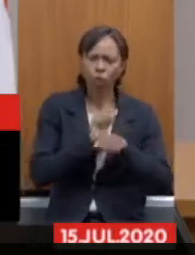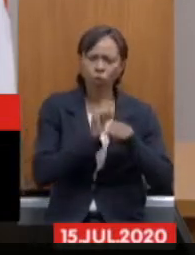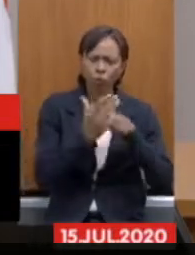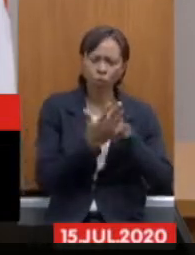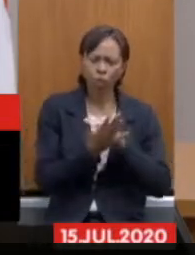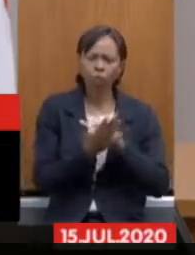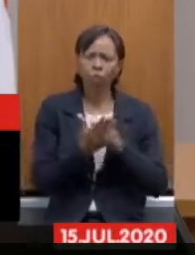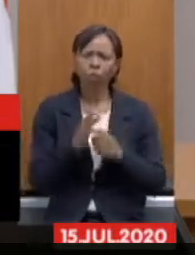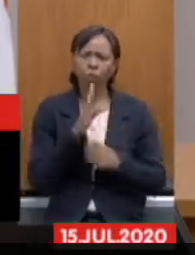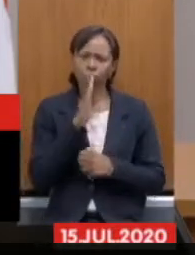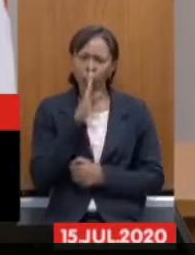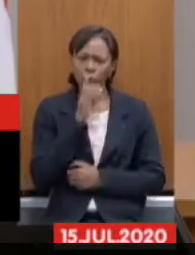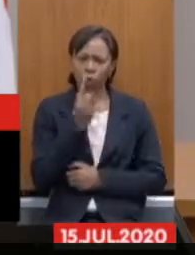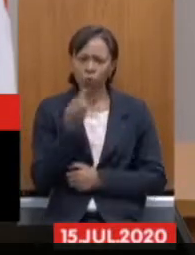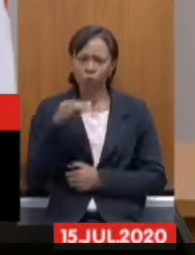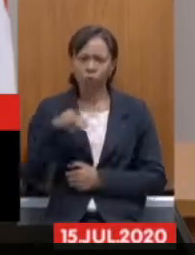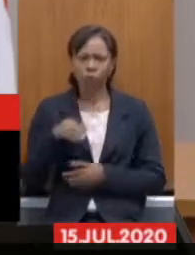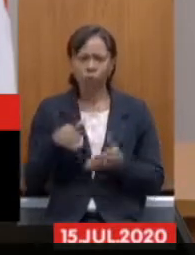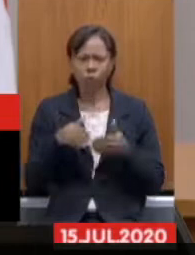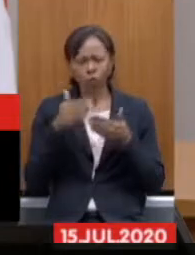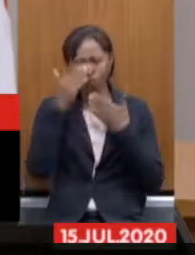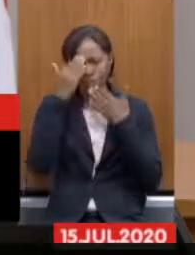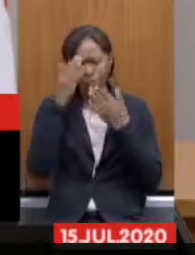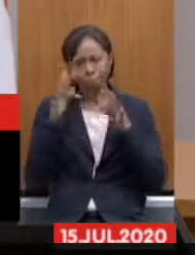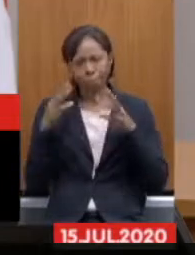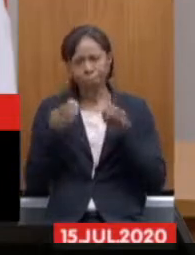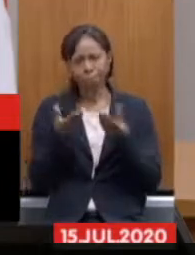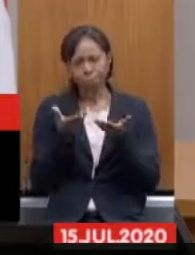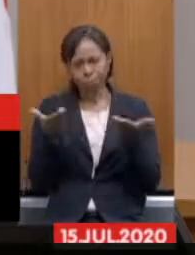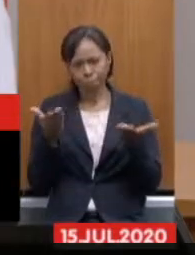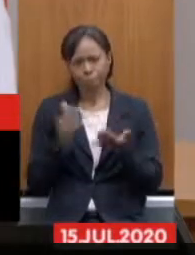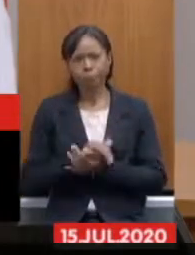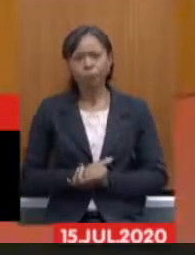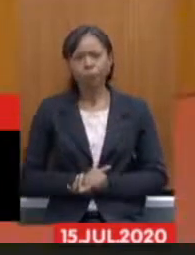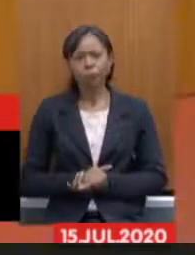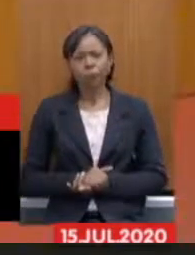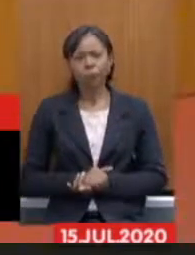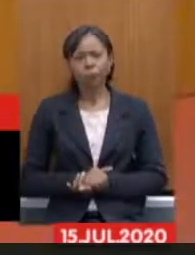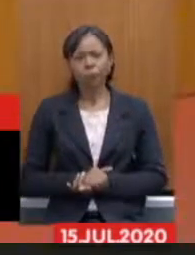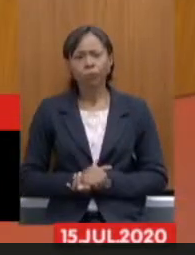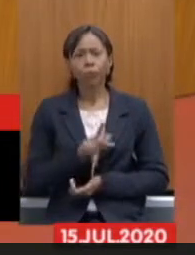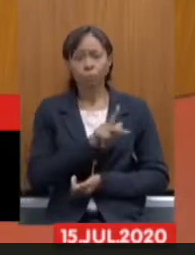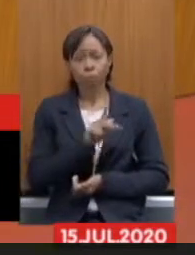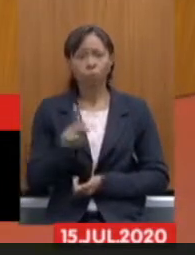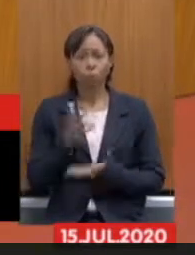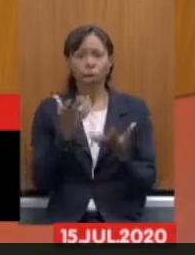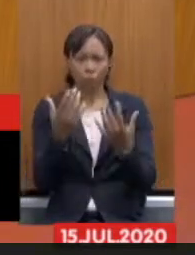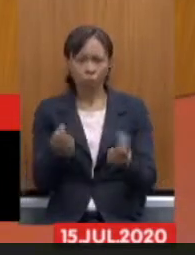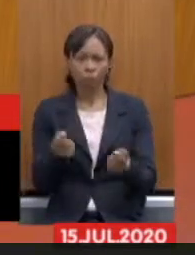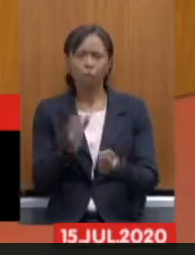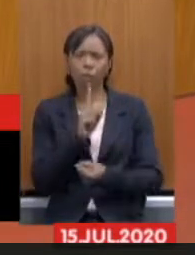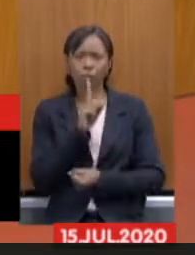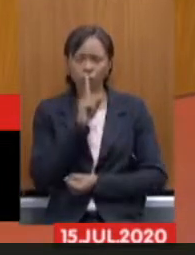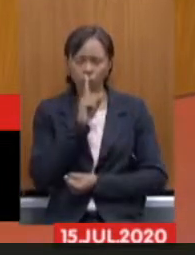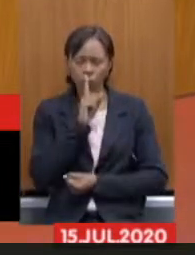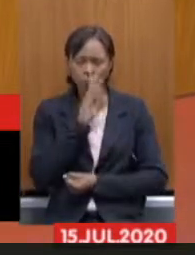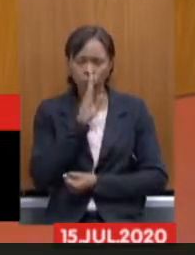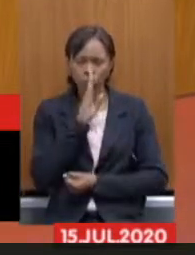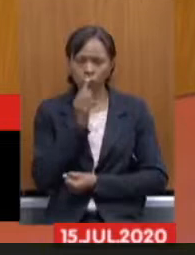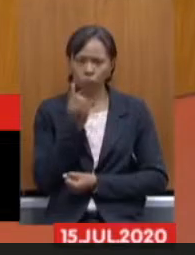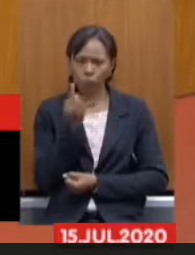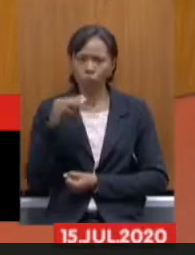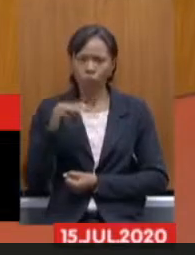com essa pandemia muito obrigado a todos presidência aqui olha que o pedido de um minuto de